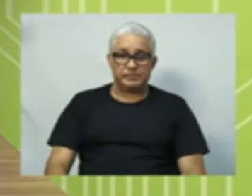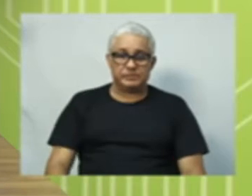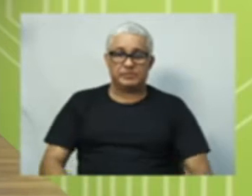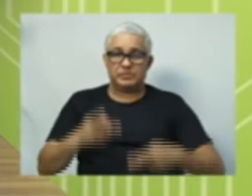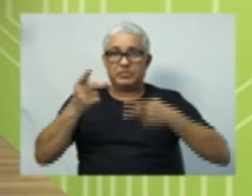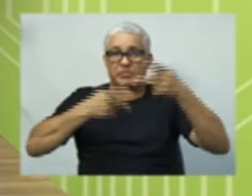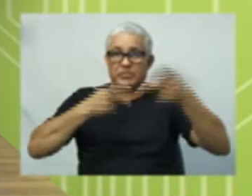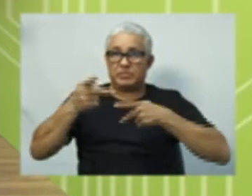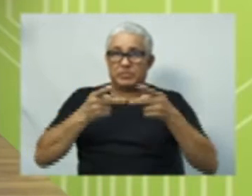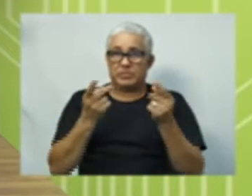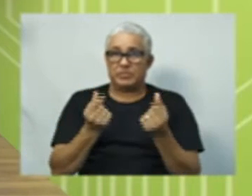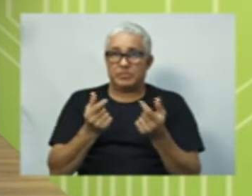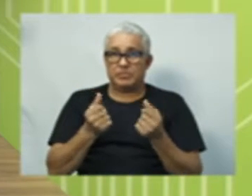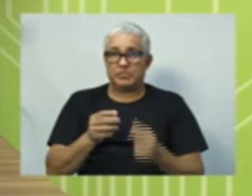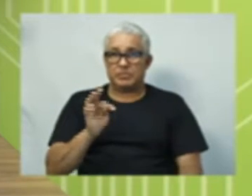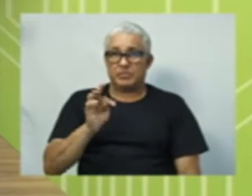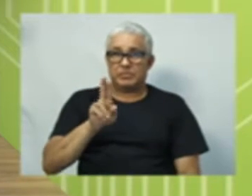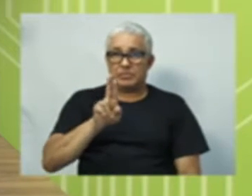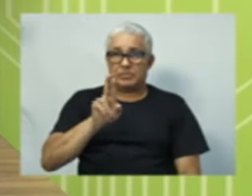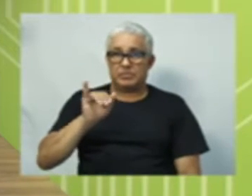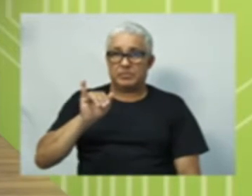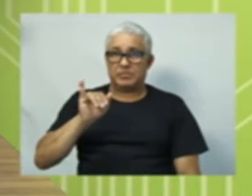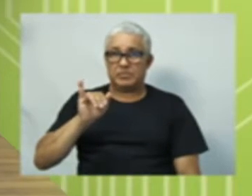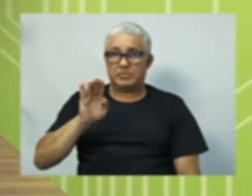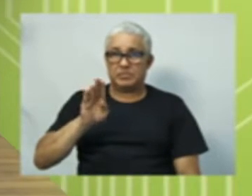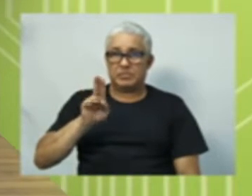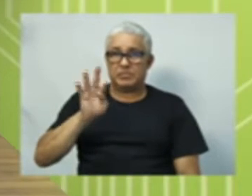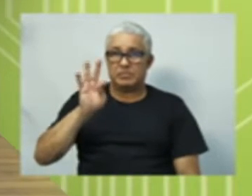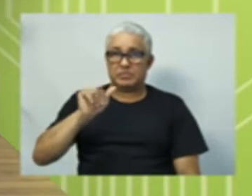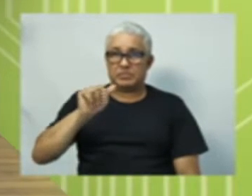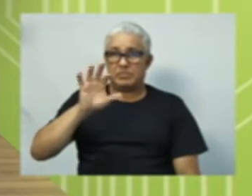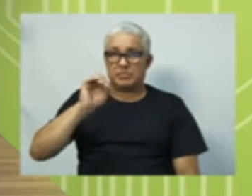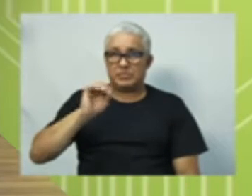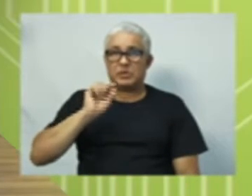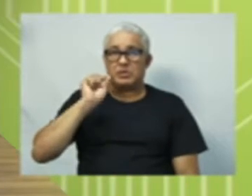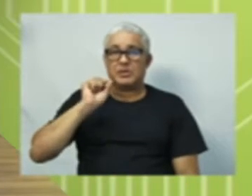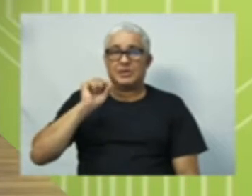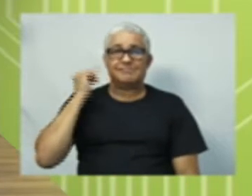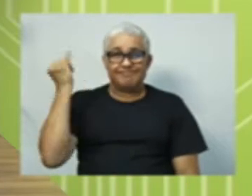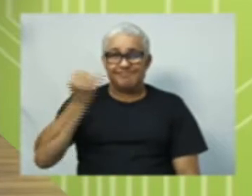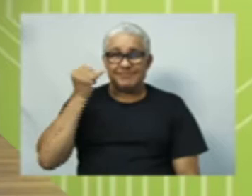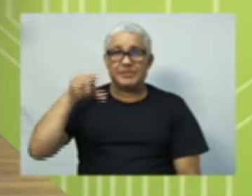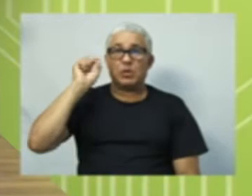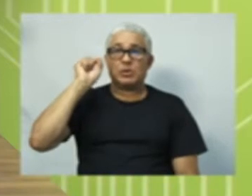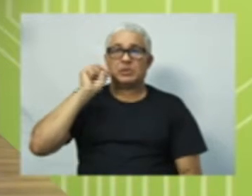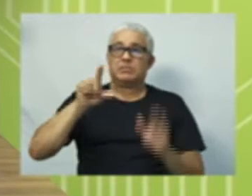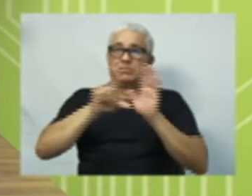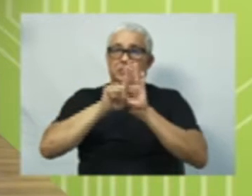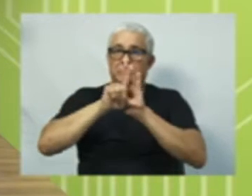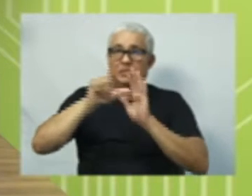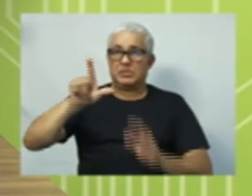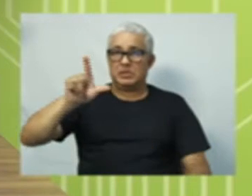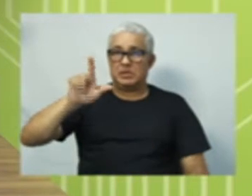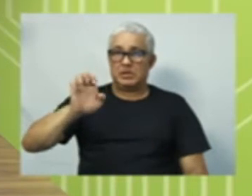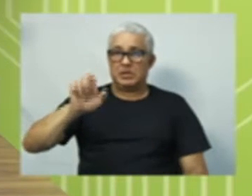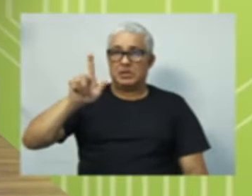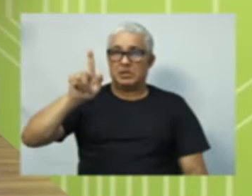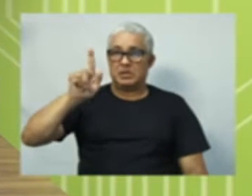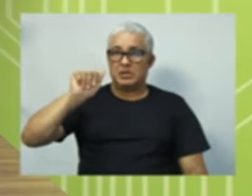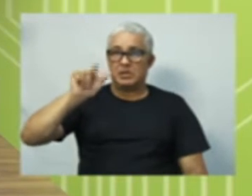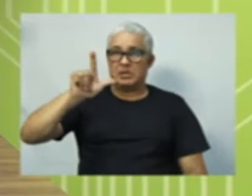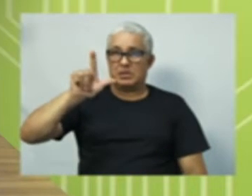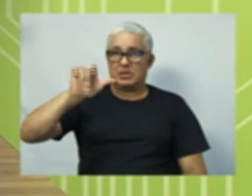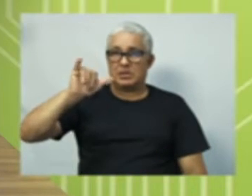planejamento tributário, ele tem como peça fundamental a legalidade. Sempre dentro da